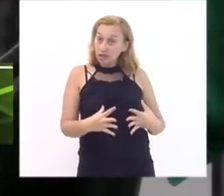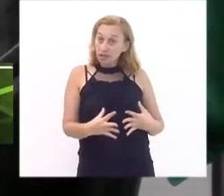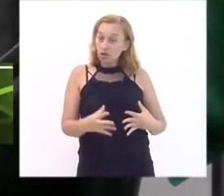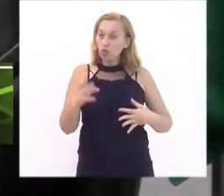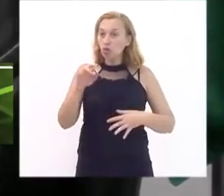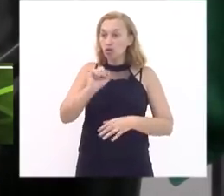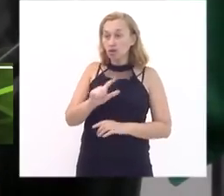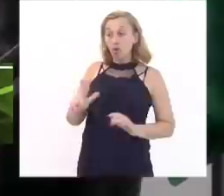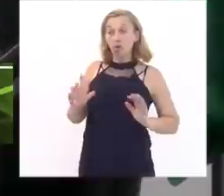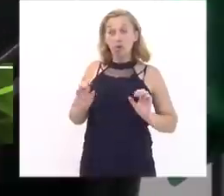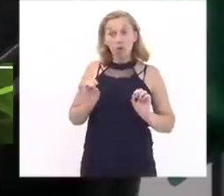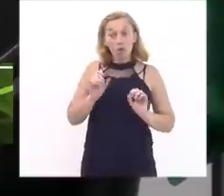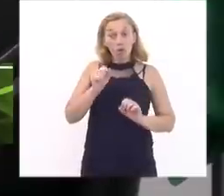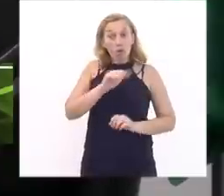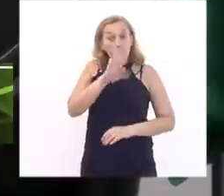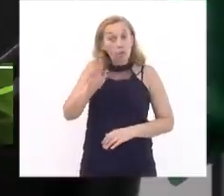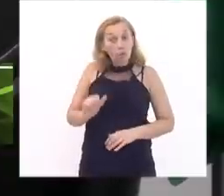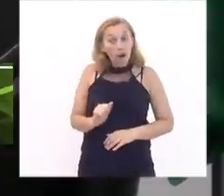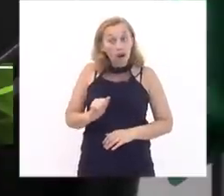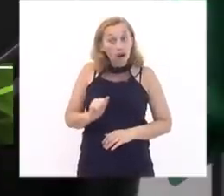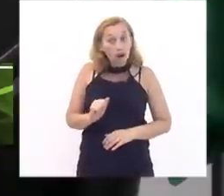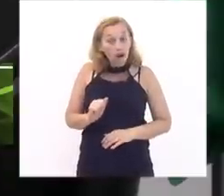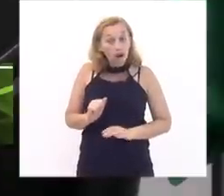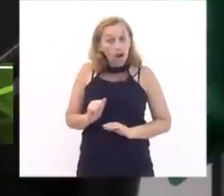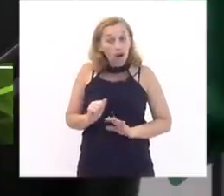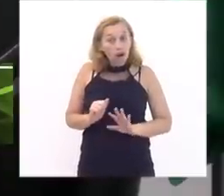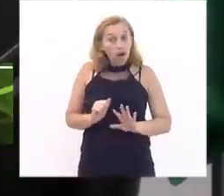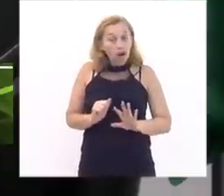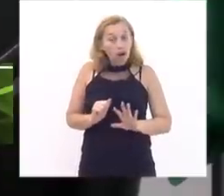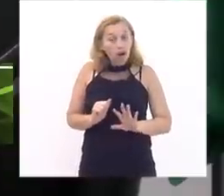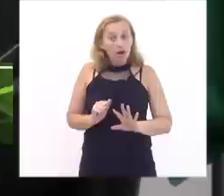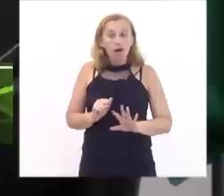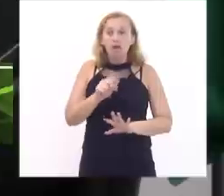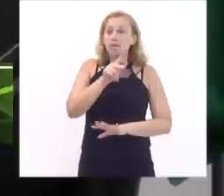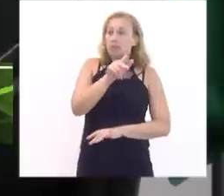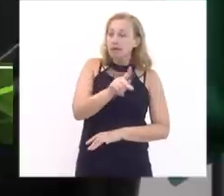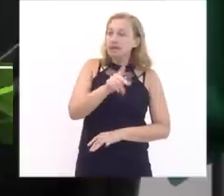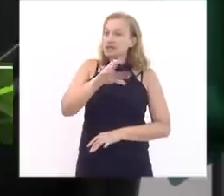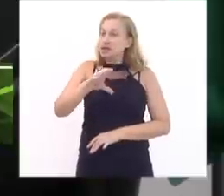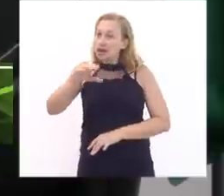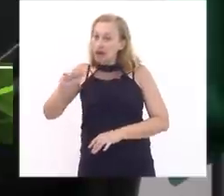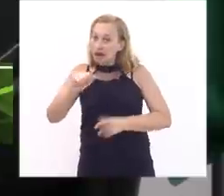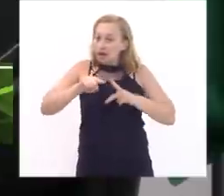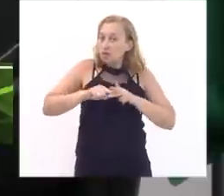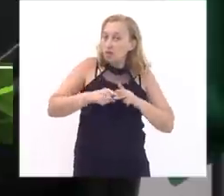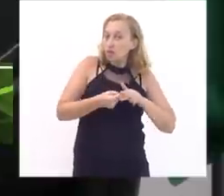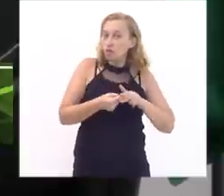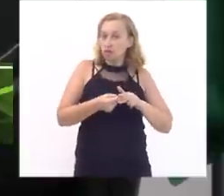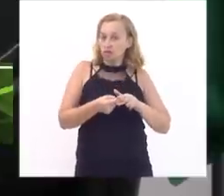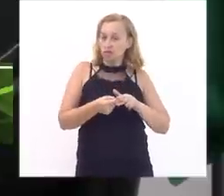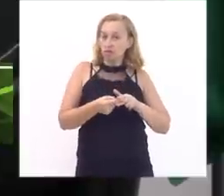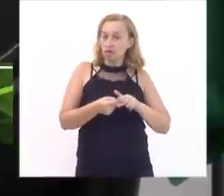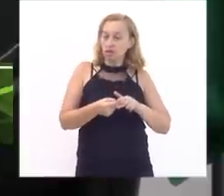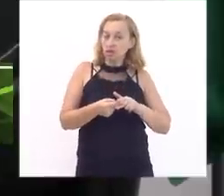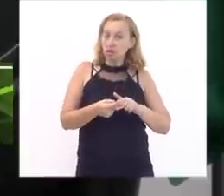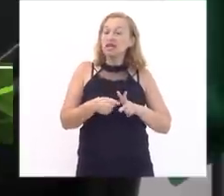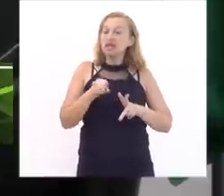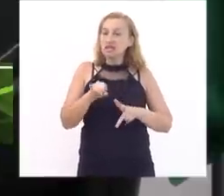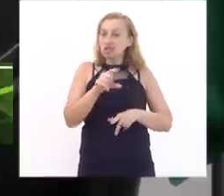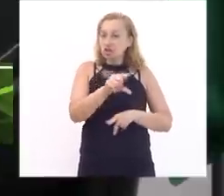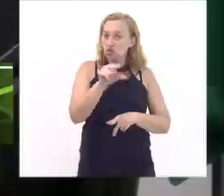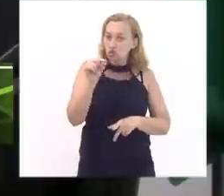opa, porque, por conta da correção do IPCA, próxima correção, ele já, se eles